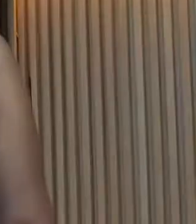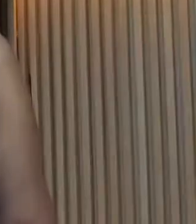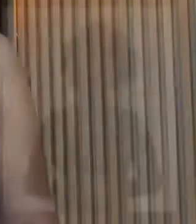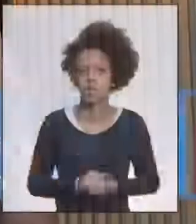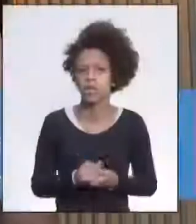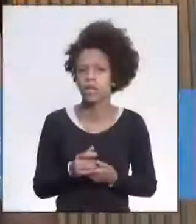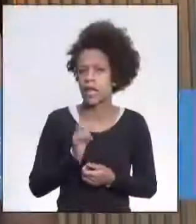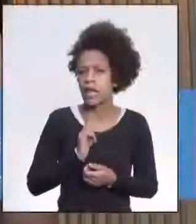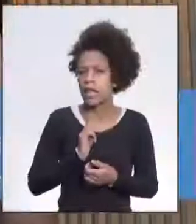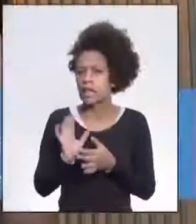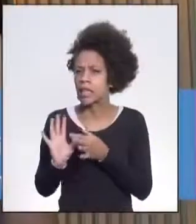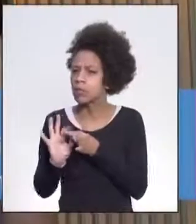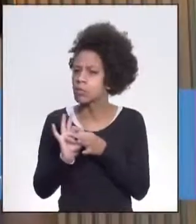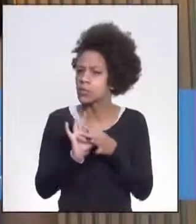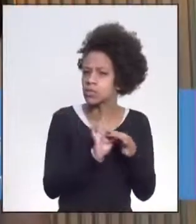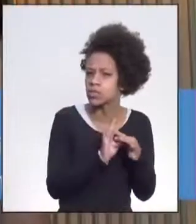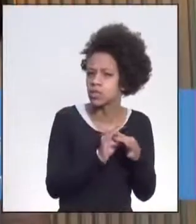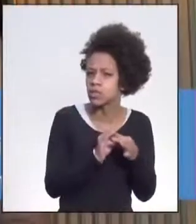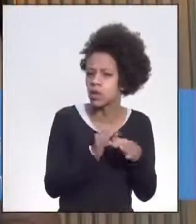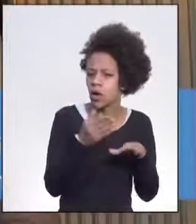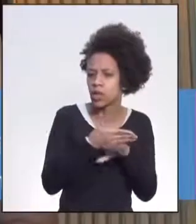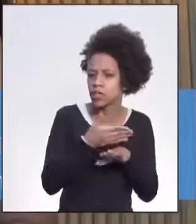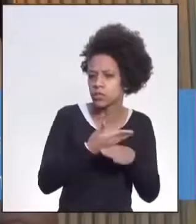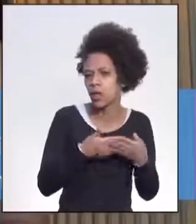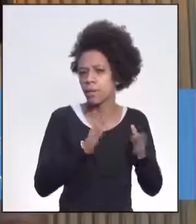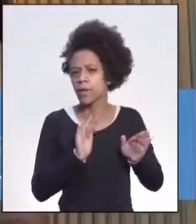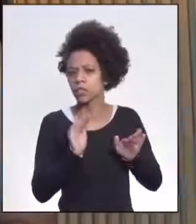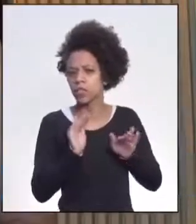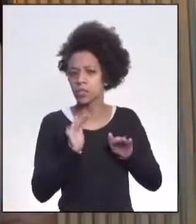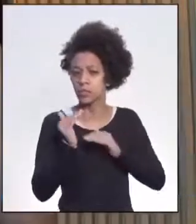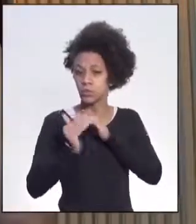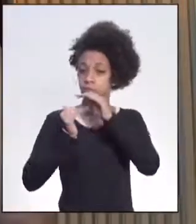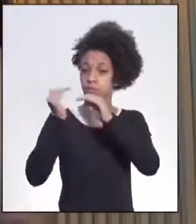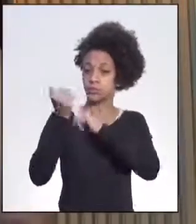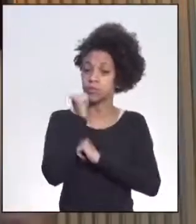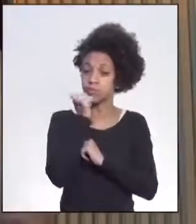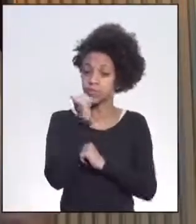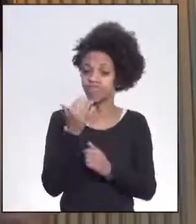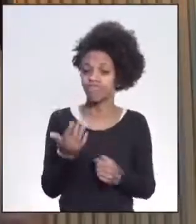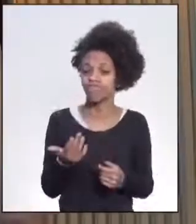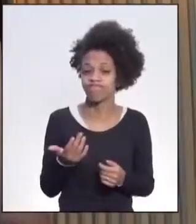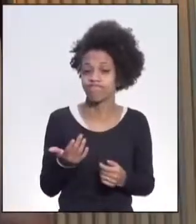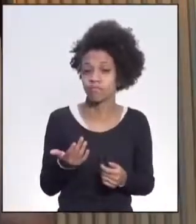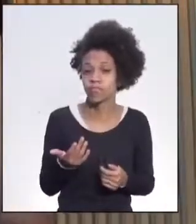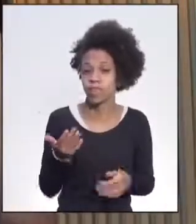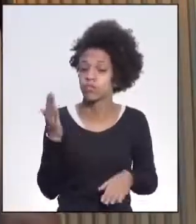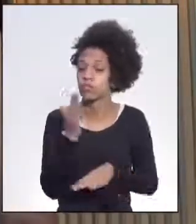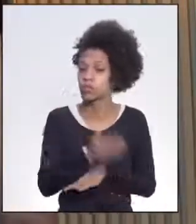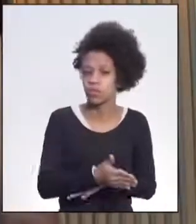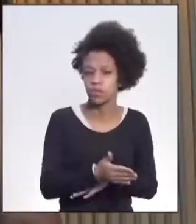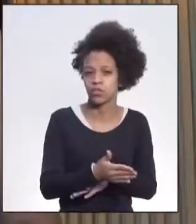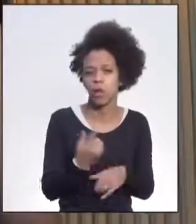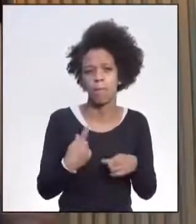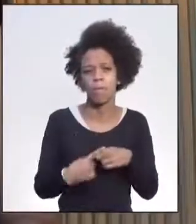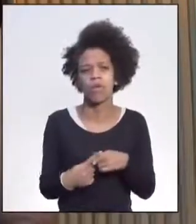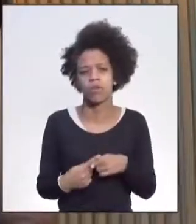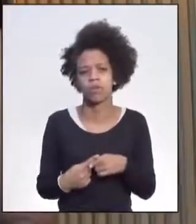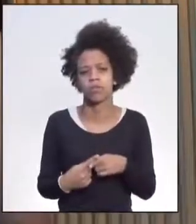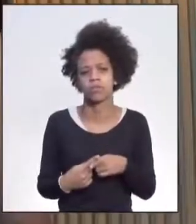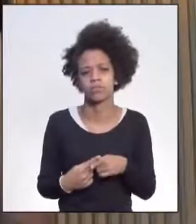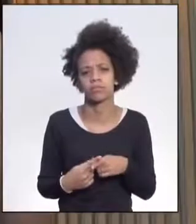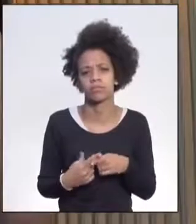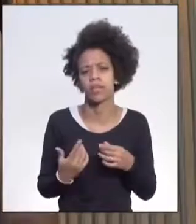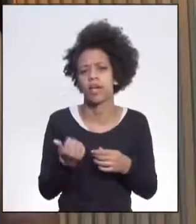Existe uma relação entre o acesso aberto e o desenvolvimento da ciência direta. Por quê?